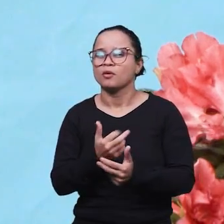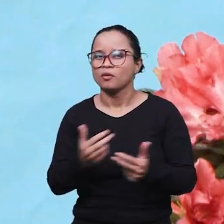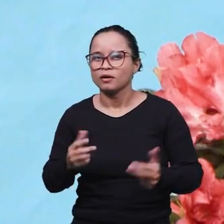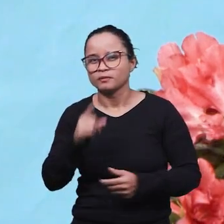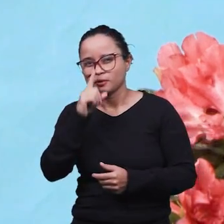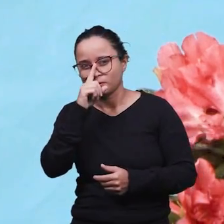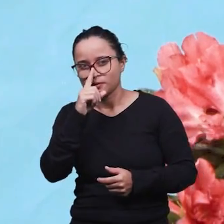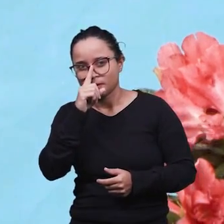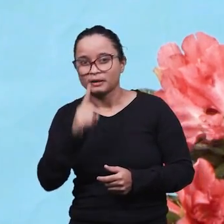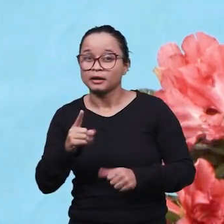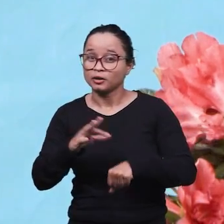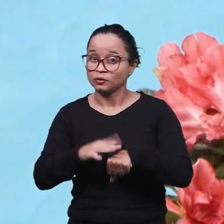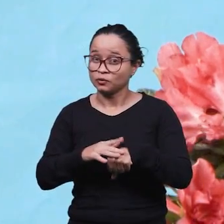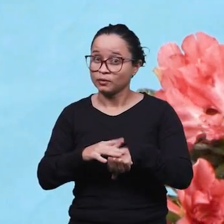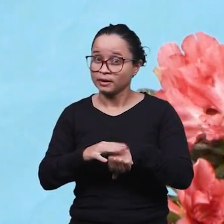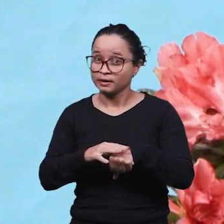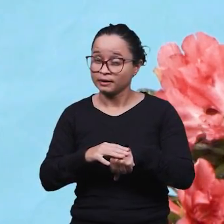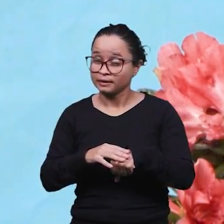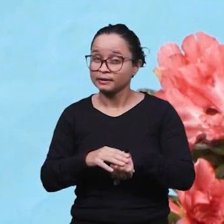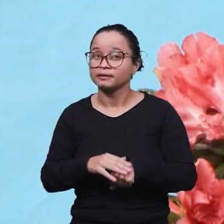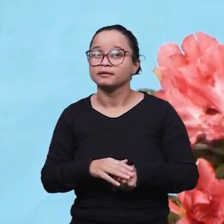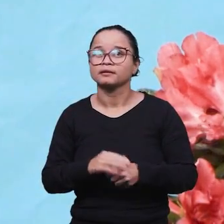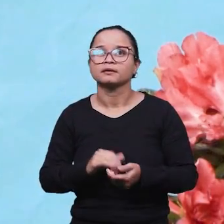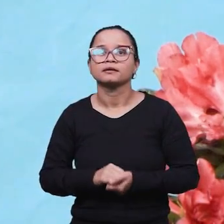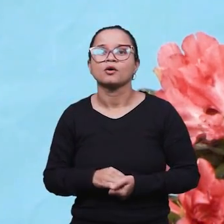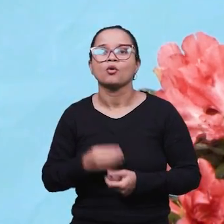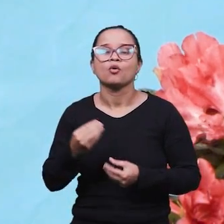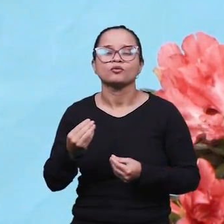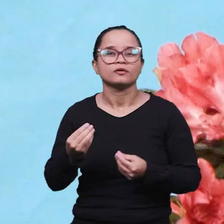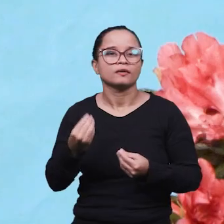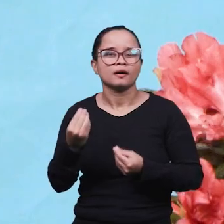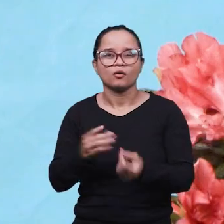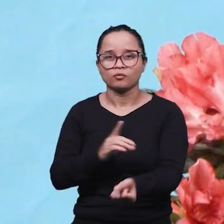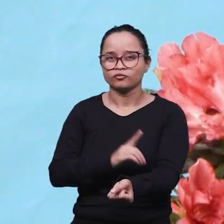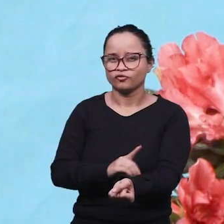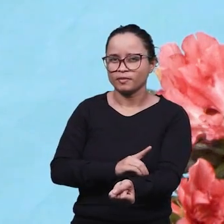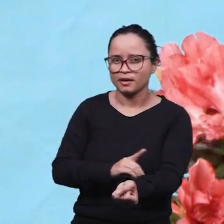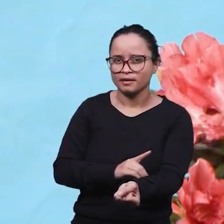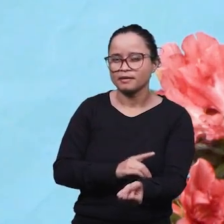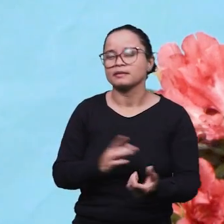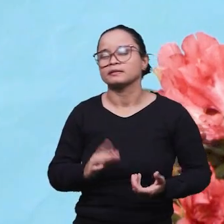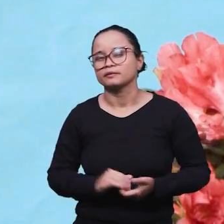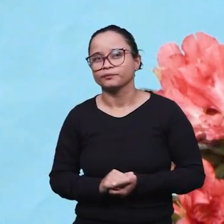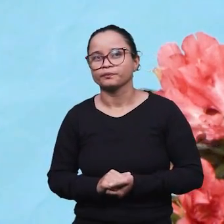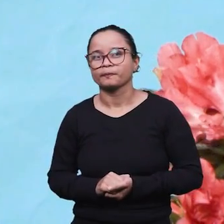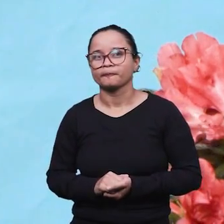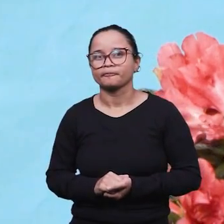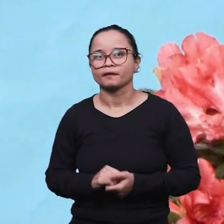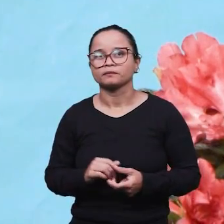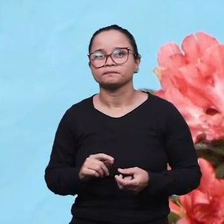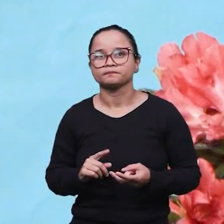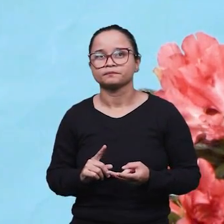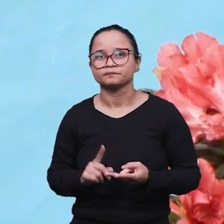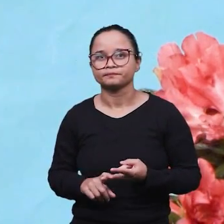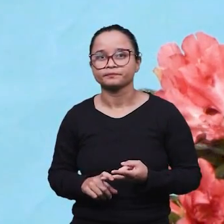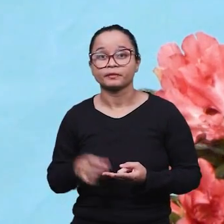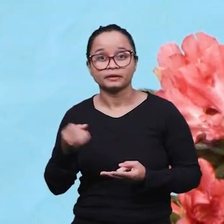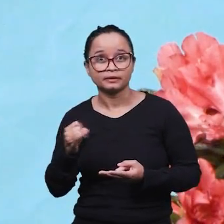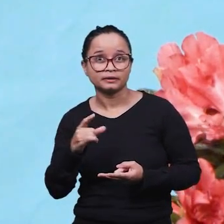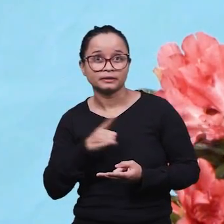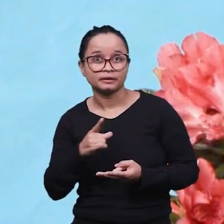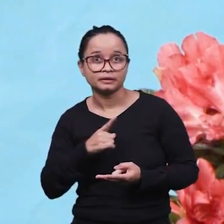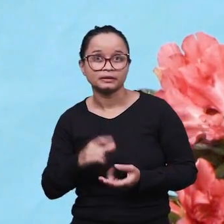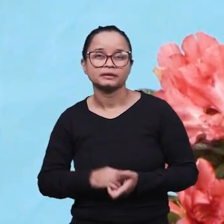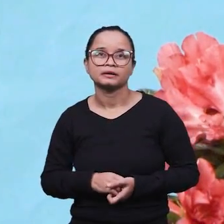doenças mais comuns, né, do pré-natal, como diabetes gestacional, né, que hoje a gente está falando. Se você tiver um